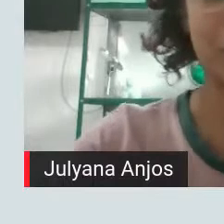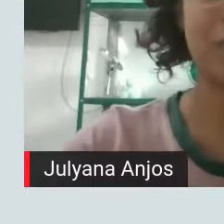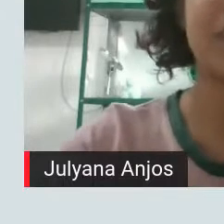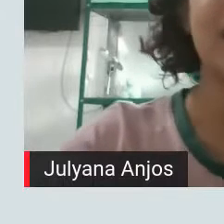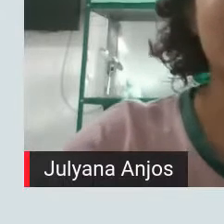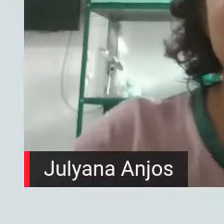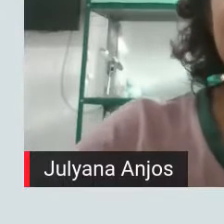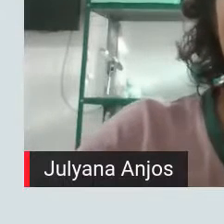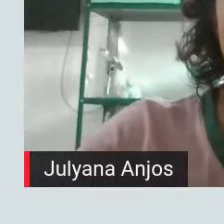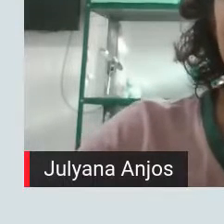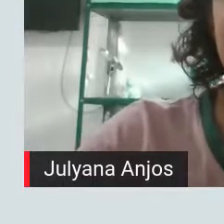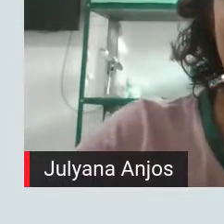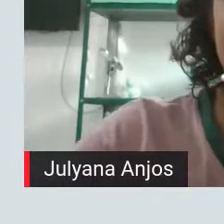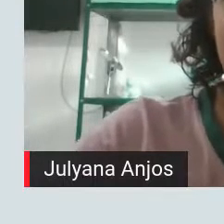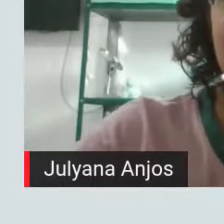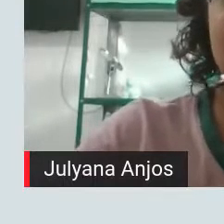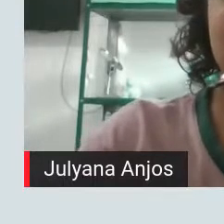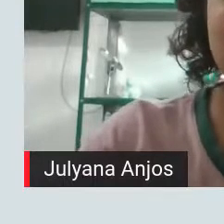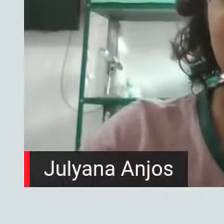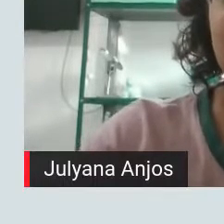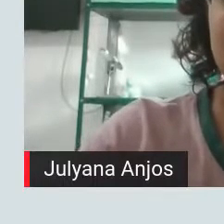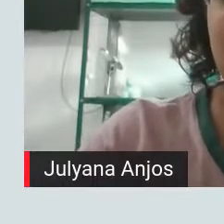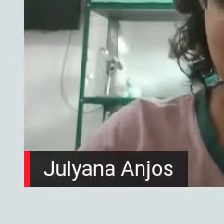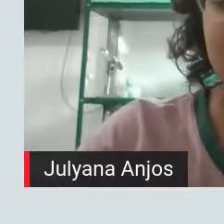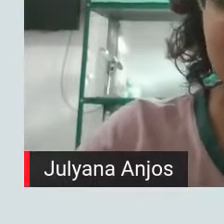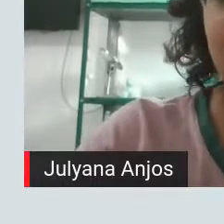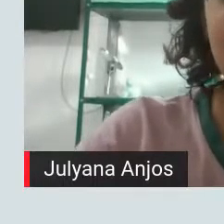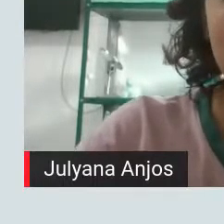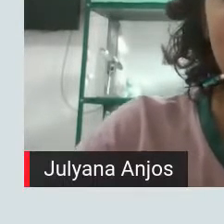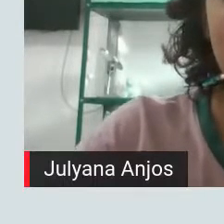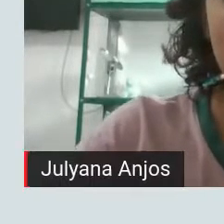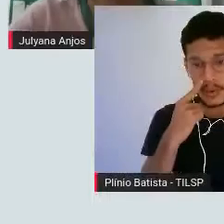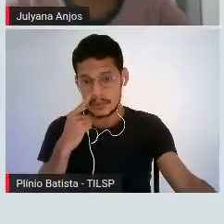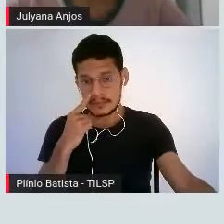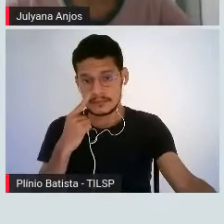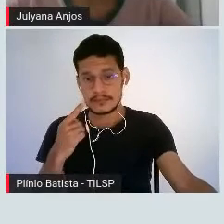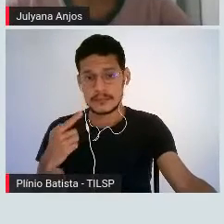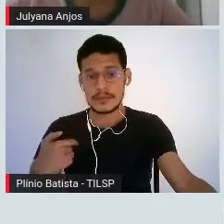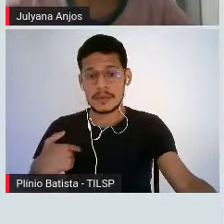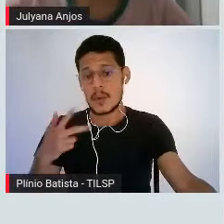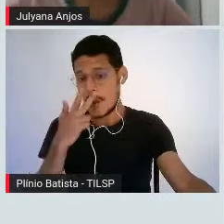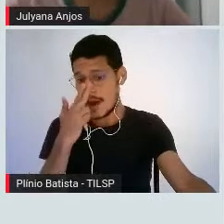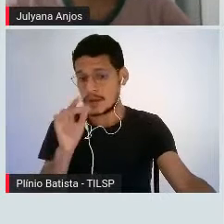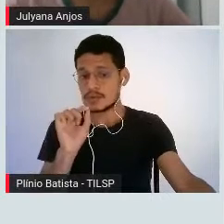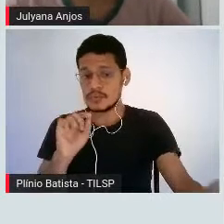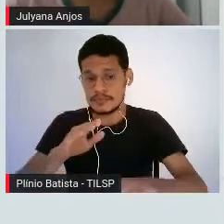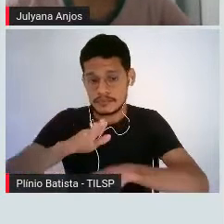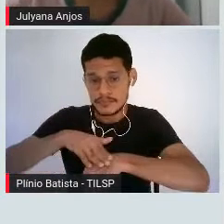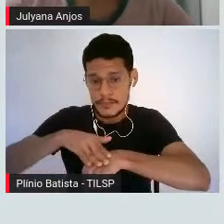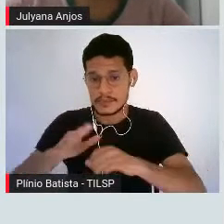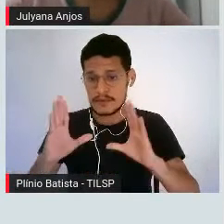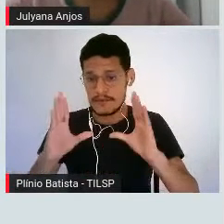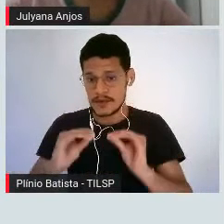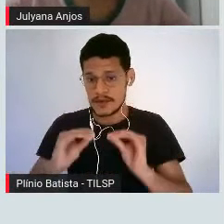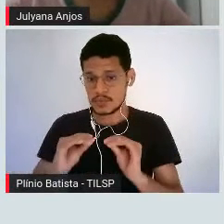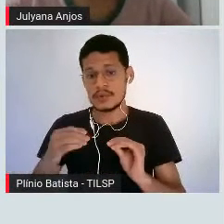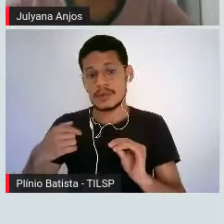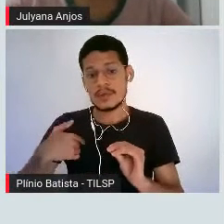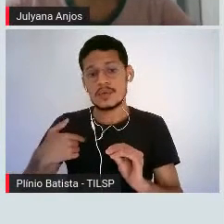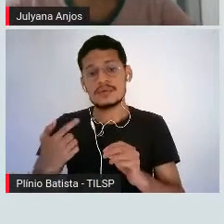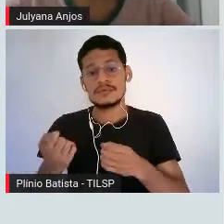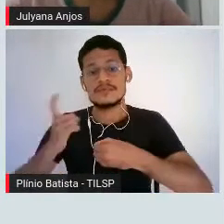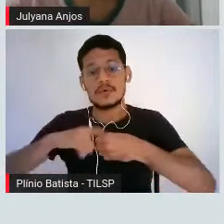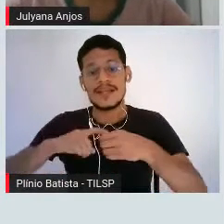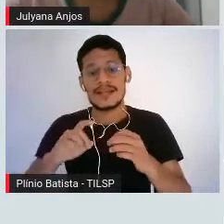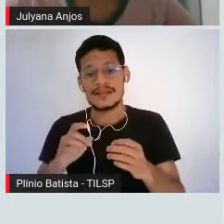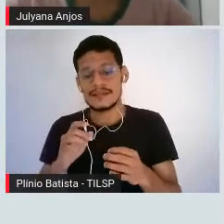Pronto. Eu acho que quando caiu, a gente não chegou nesse momento, né? Vou voltar um pouquinho para as pontes, que eu acho que foi a última coisa que a